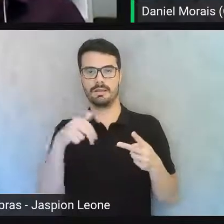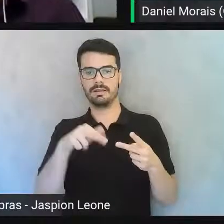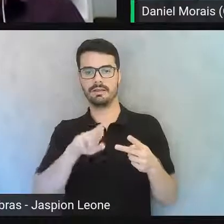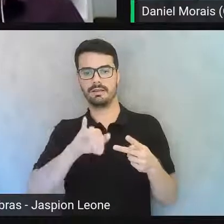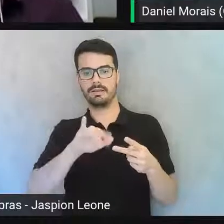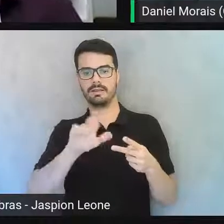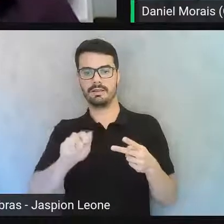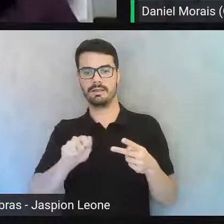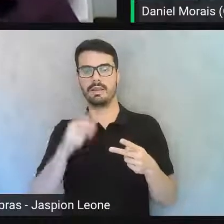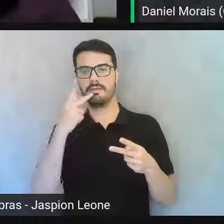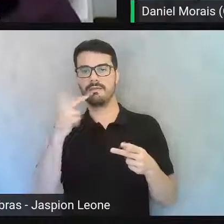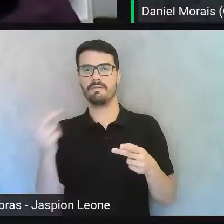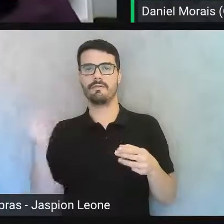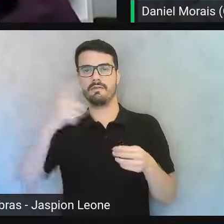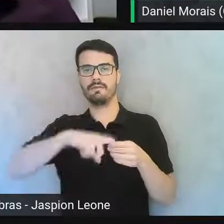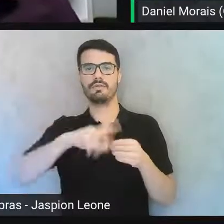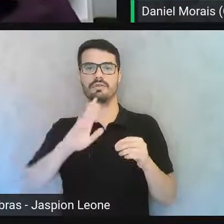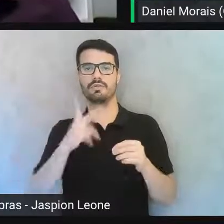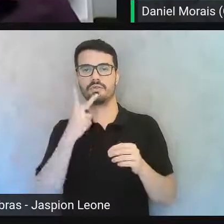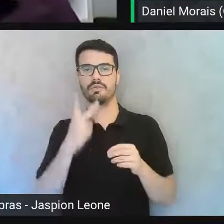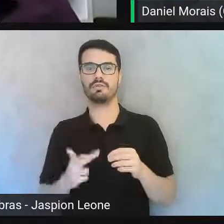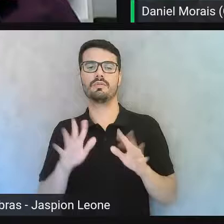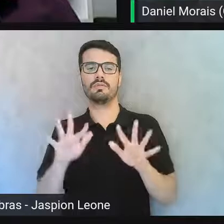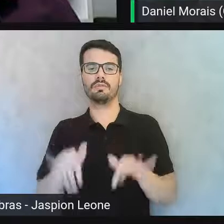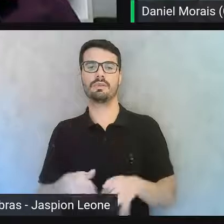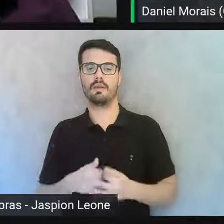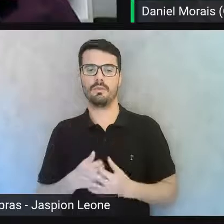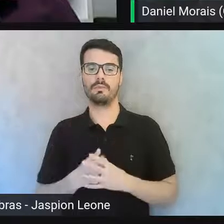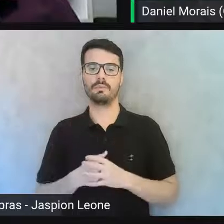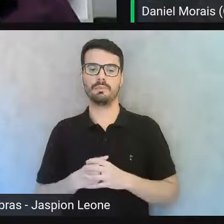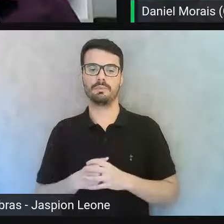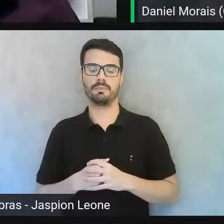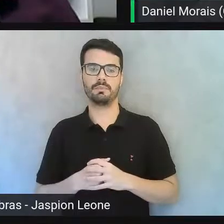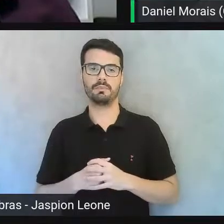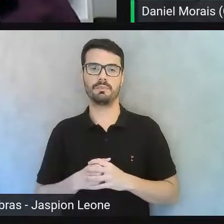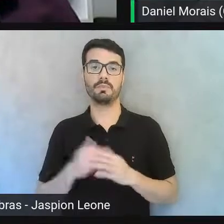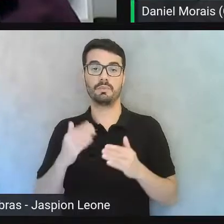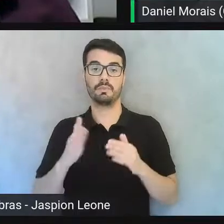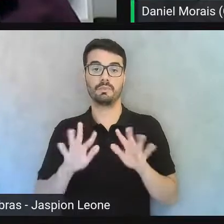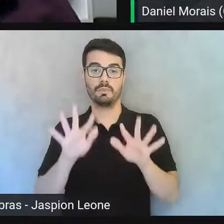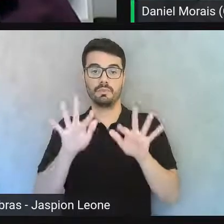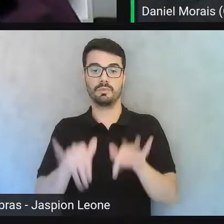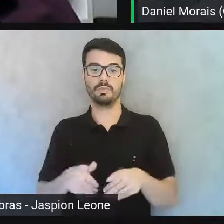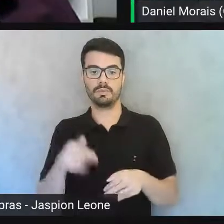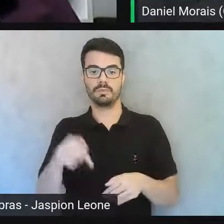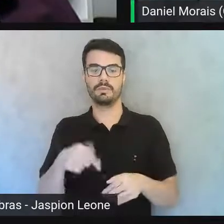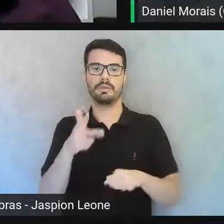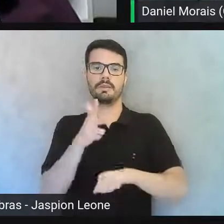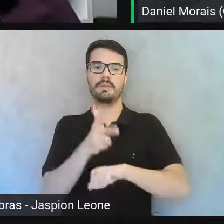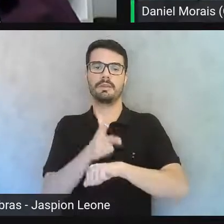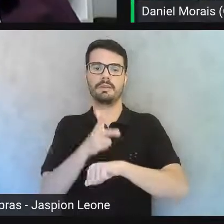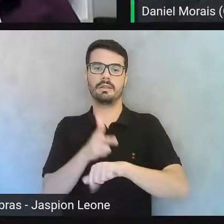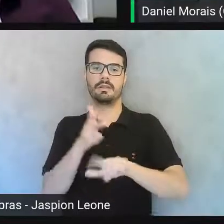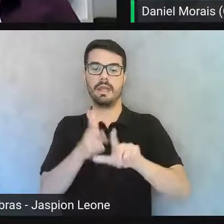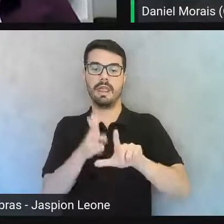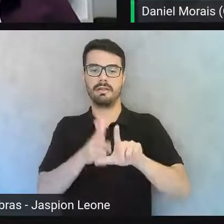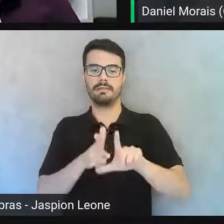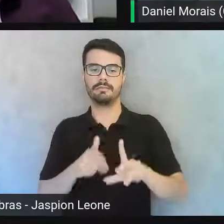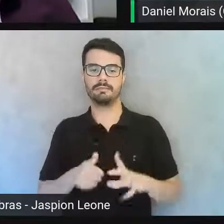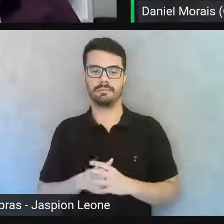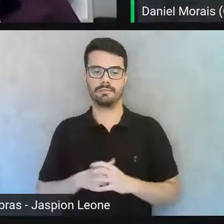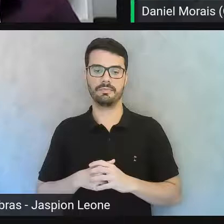finais. Doutor João, já faz seu comentário e também alguma consideração final para a gente caminhar aqui para o encerramento da live. Então,